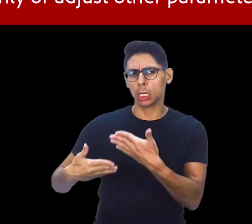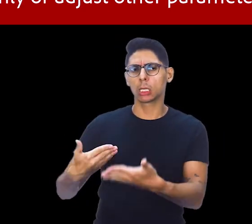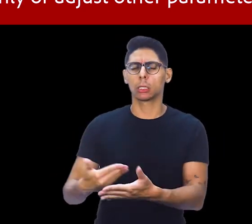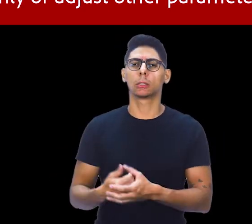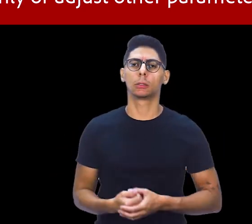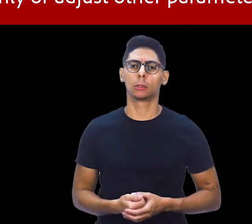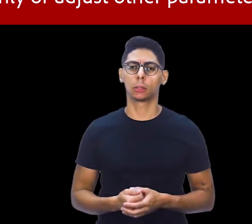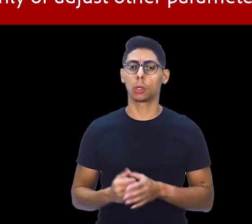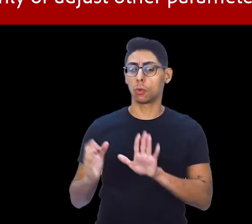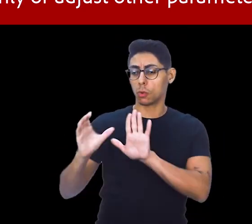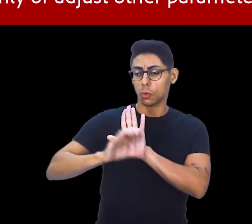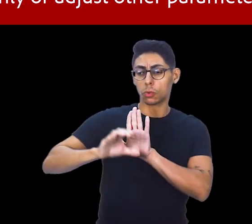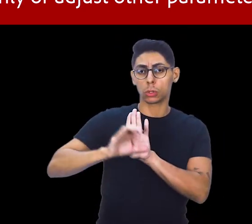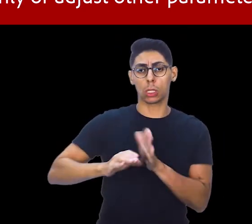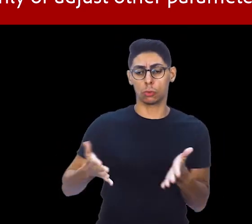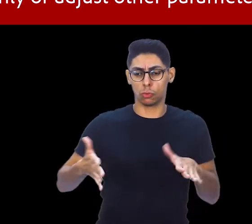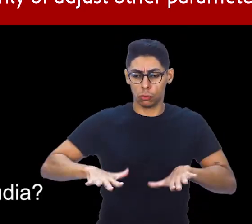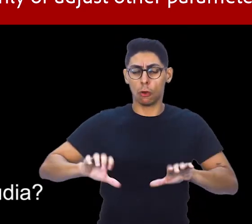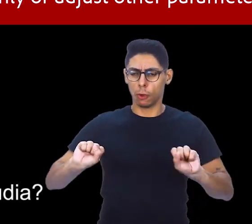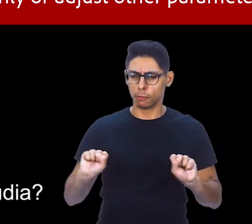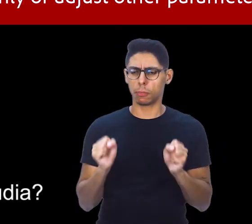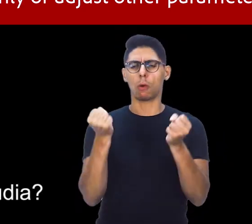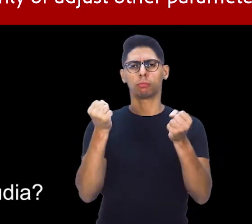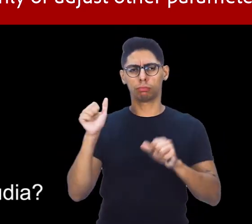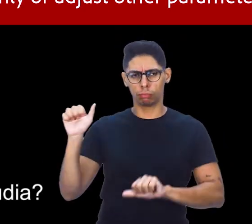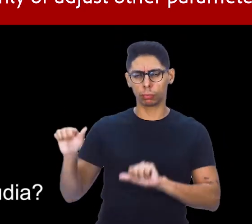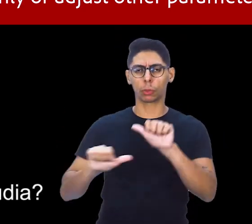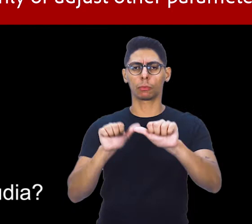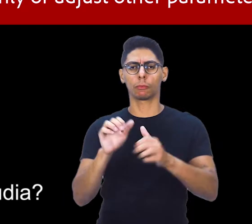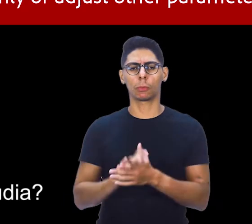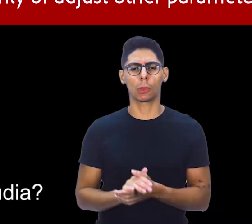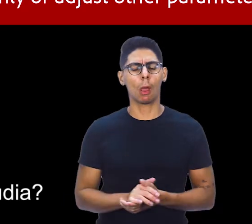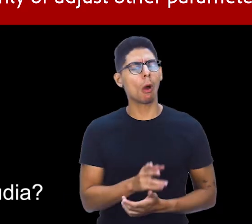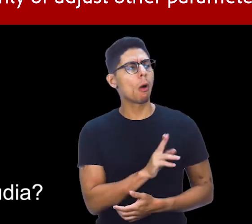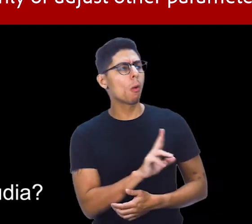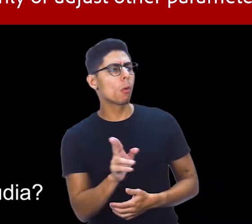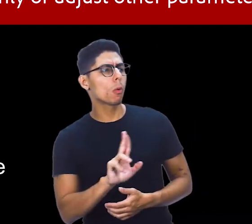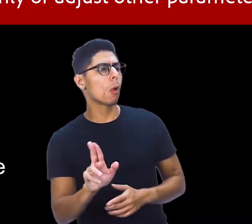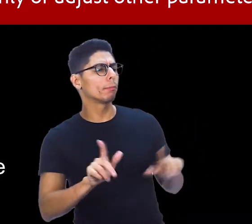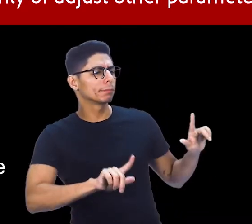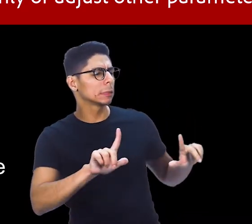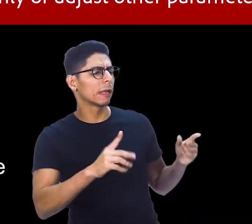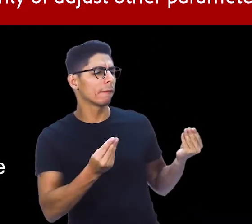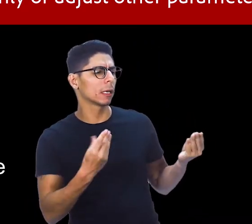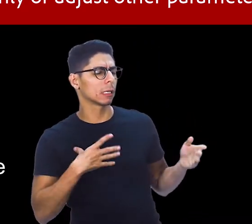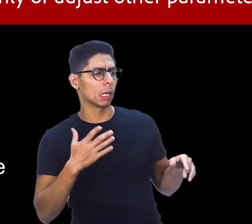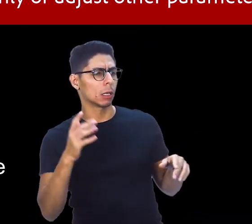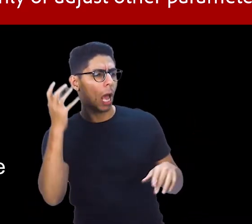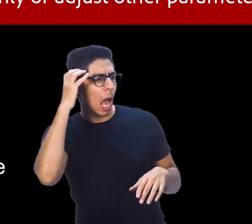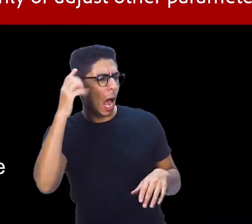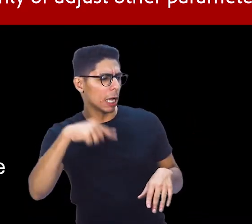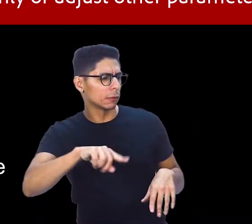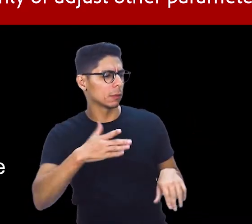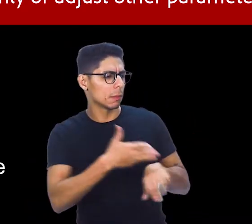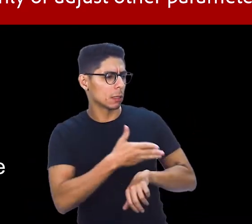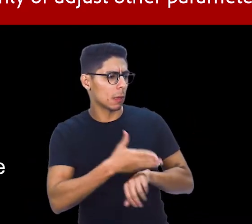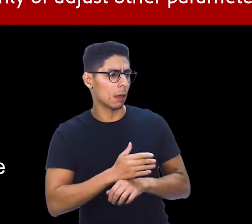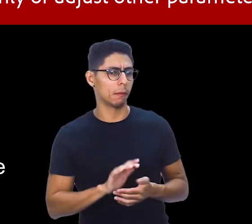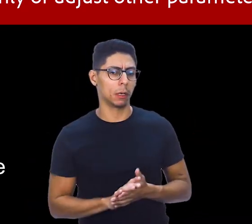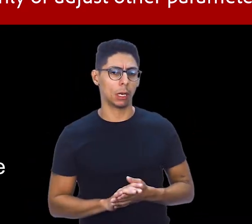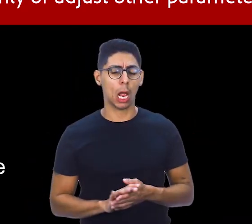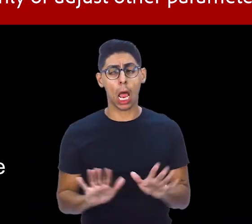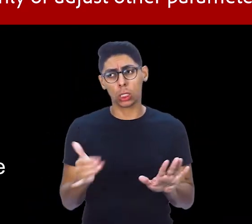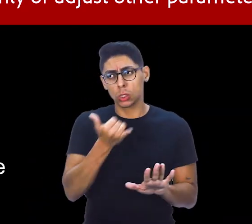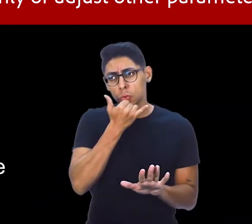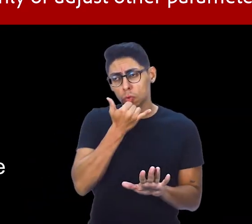que o conceito de inclusão foi ganhando forma, né? Como é que chamava o programa, Cláudia? Ah, pois é, eu não gosto do nome do programa hoje.